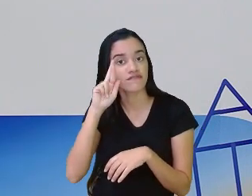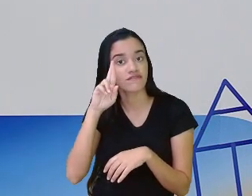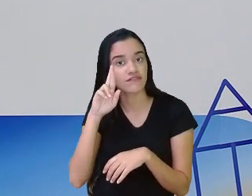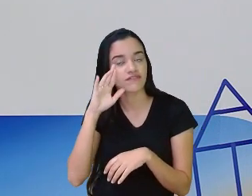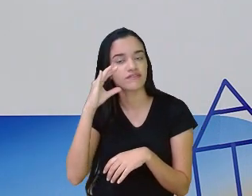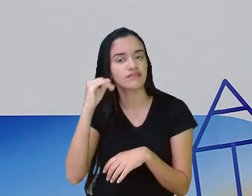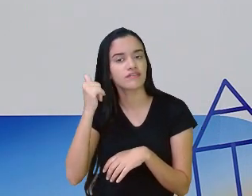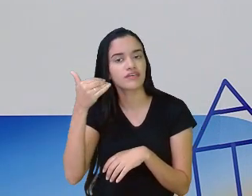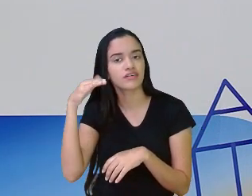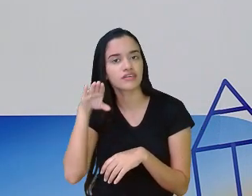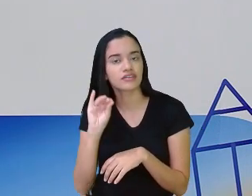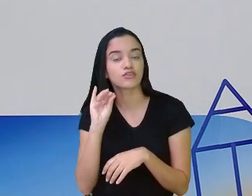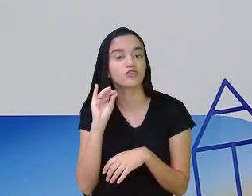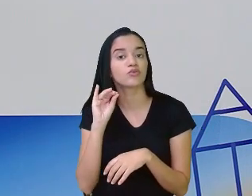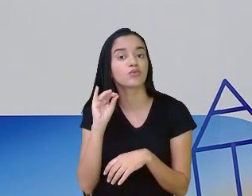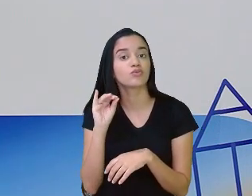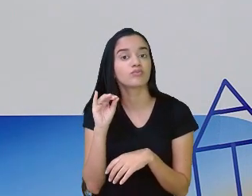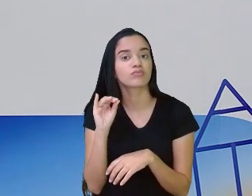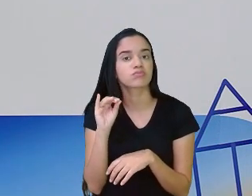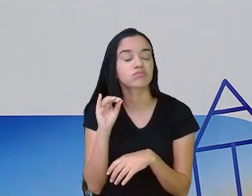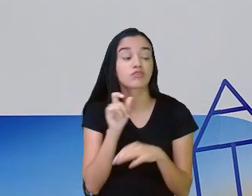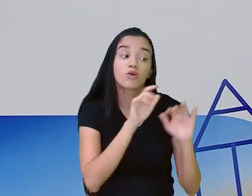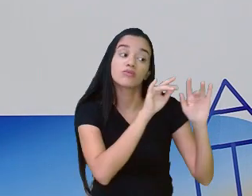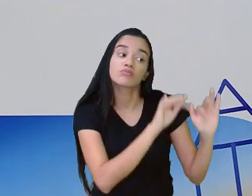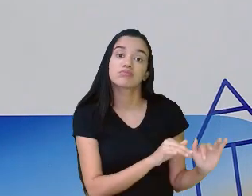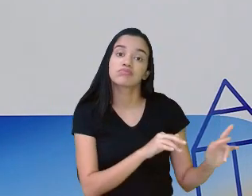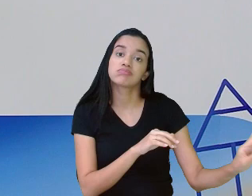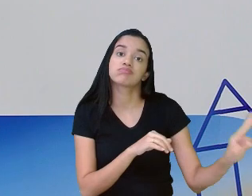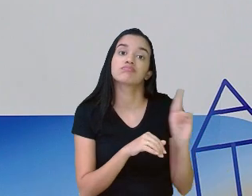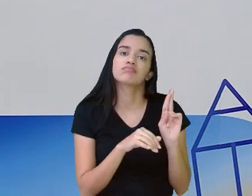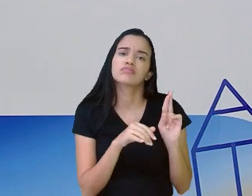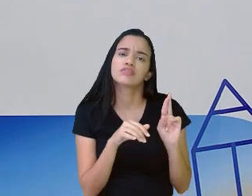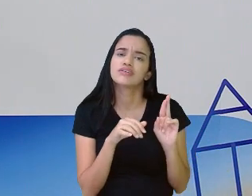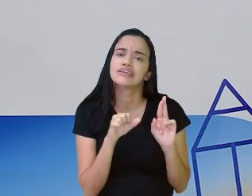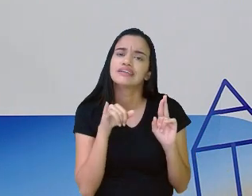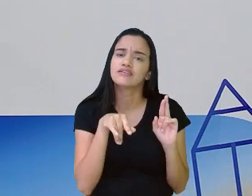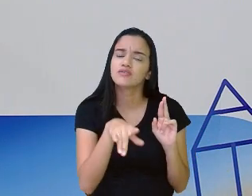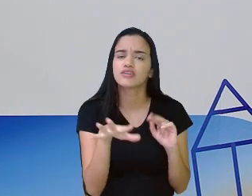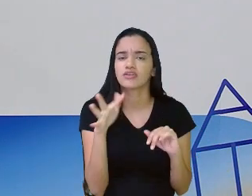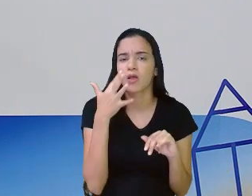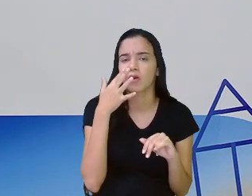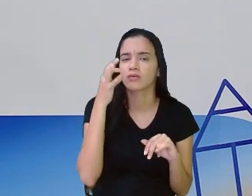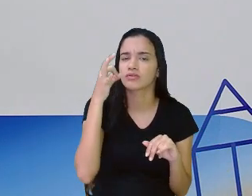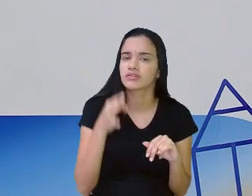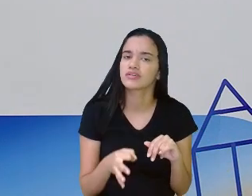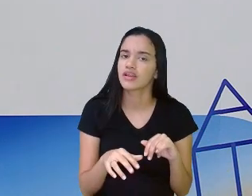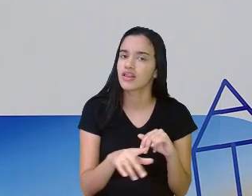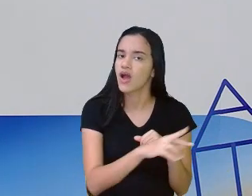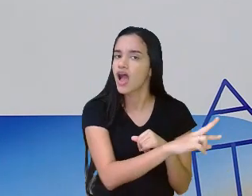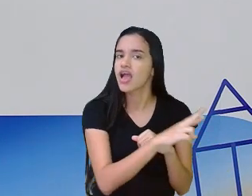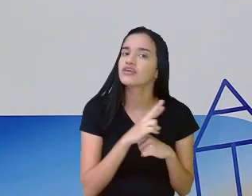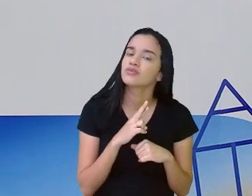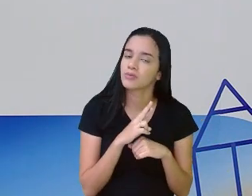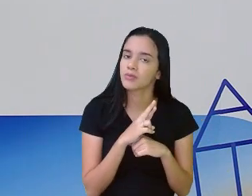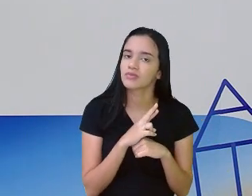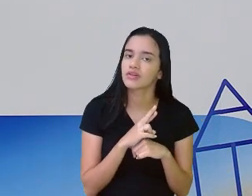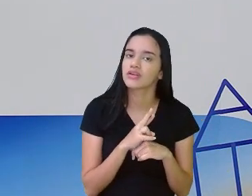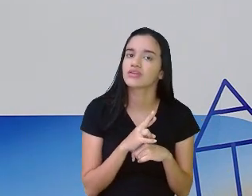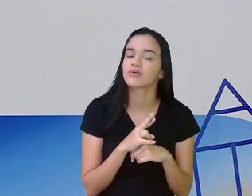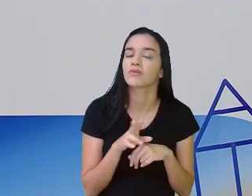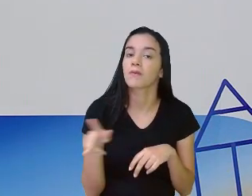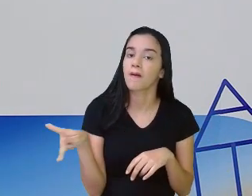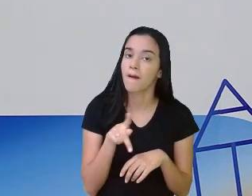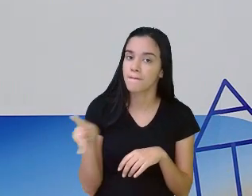cabeça? Coloca aí no chat. Quero ver se vocês estão atentos, quero ver se vocês estão respondendo mesmo como a